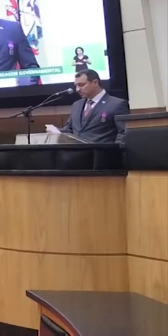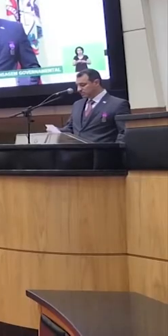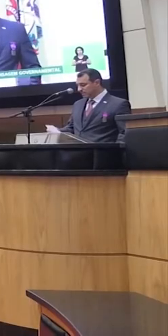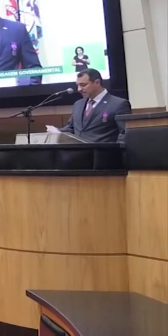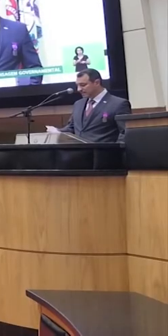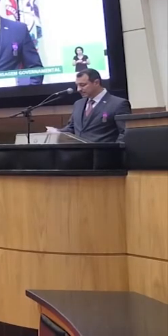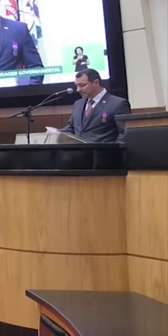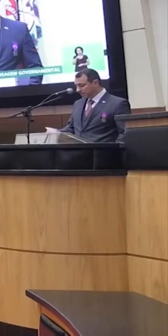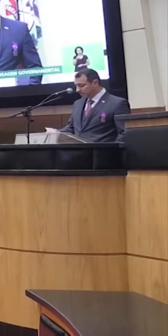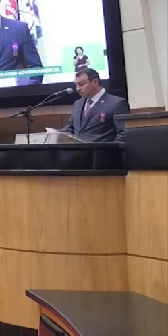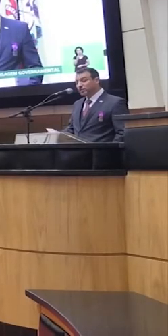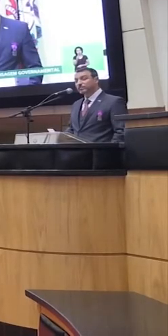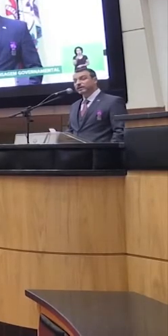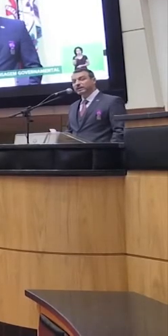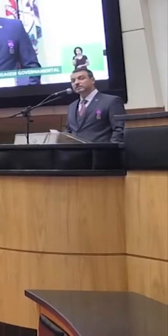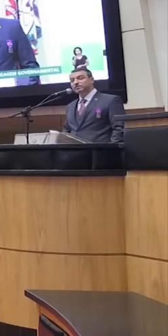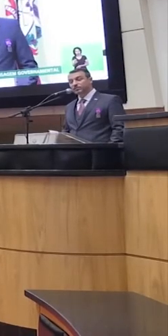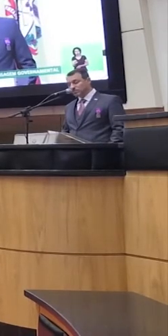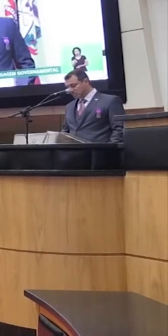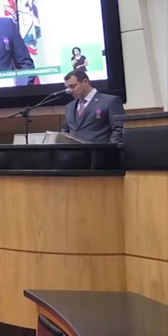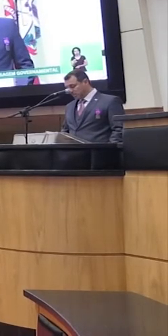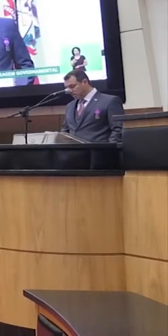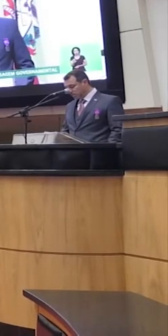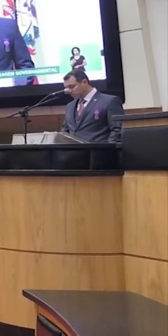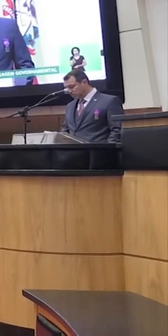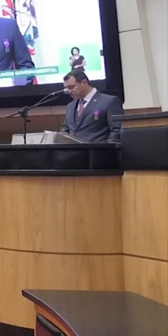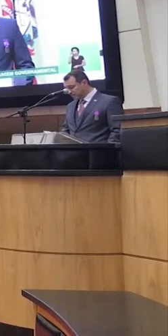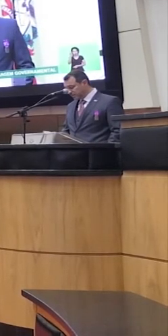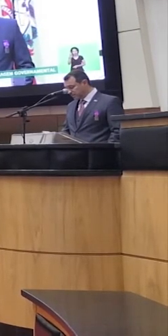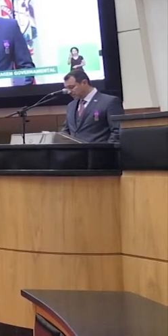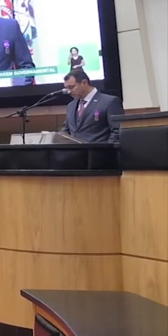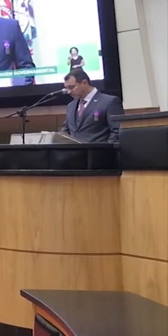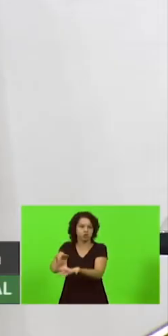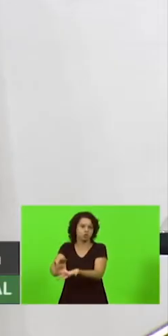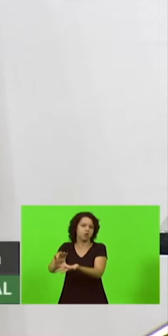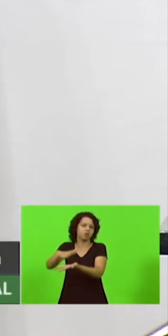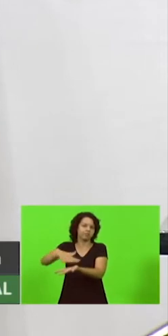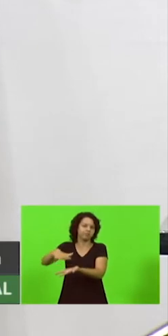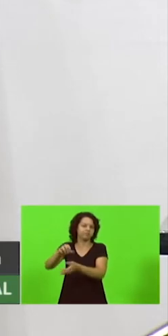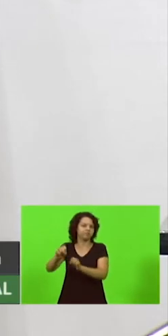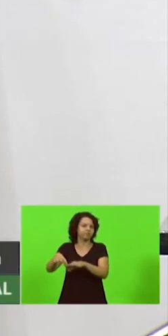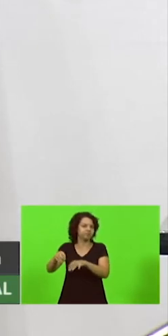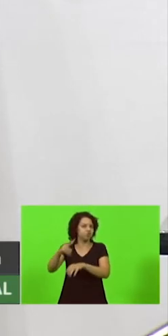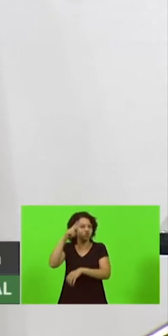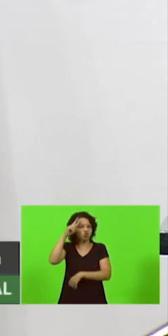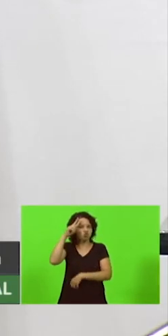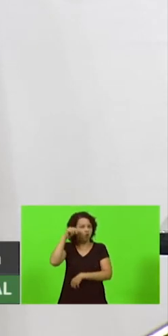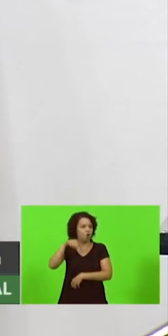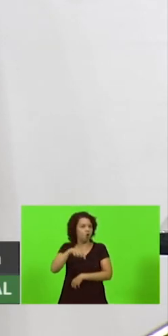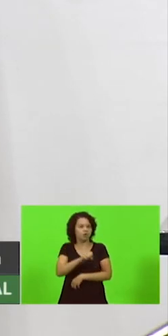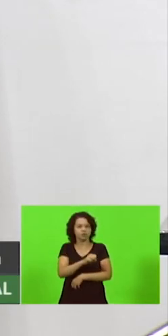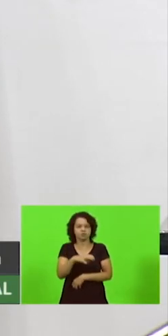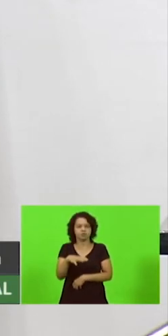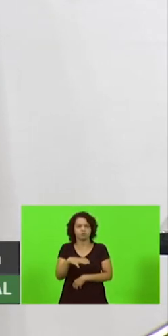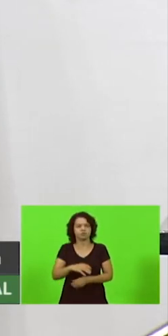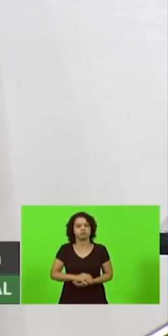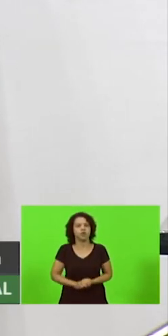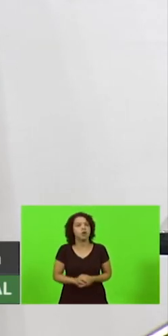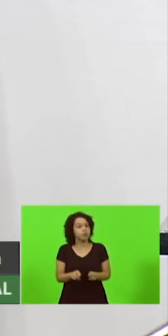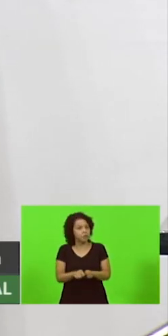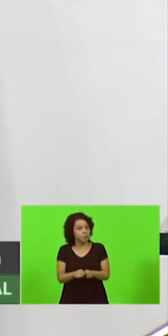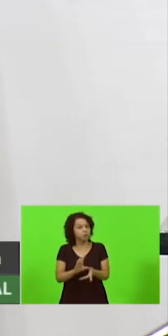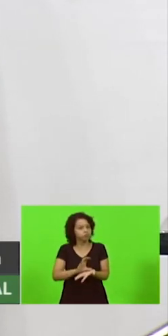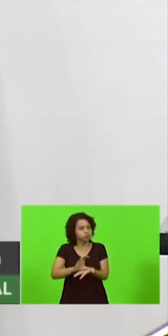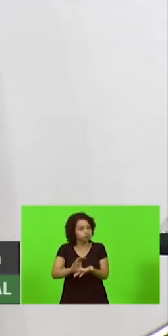e a investimentos realizados em setores como da educação investir os recursos para valorizar o magistério